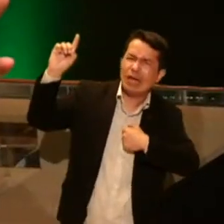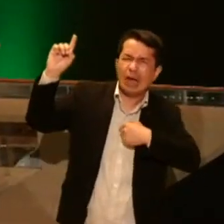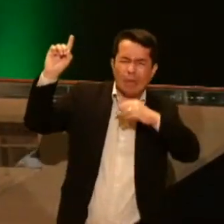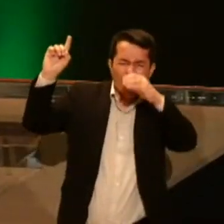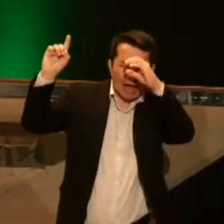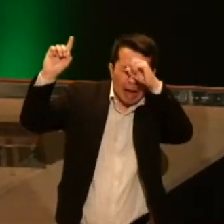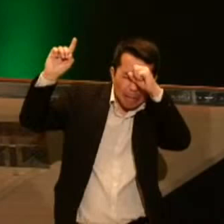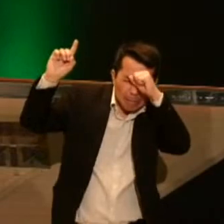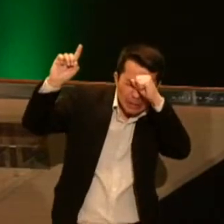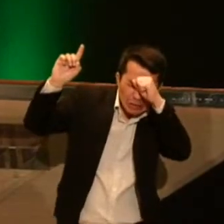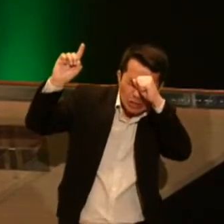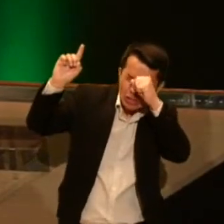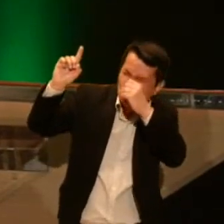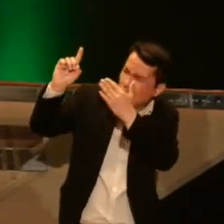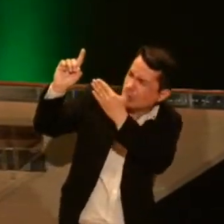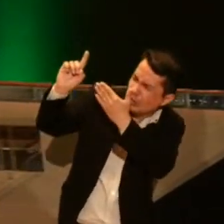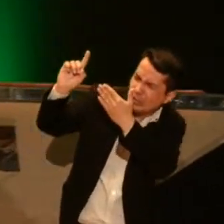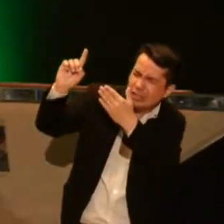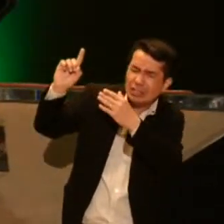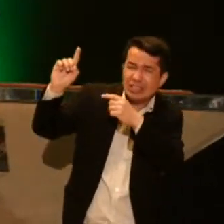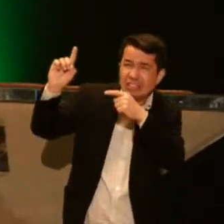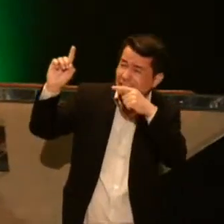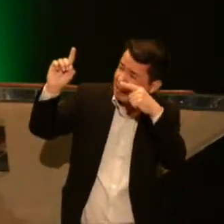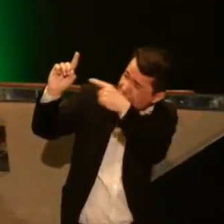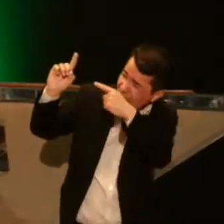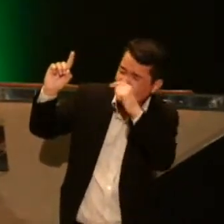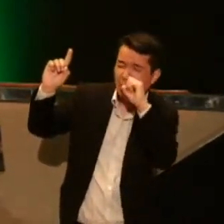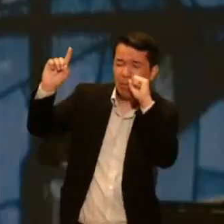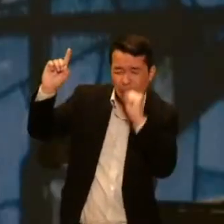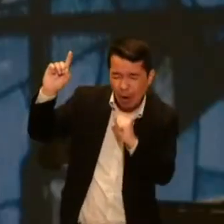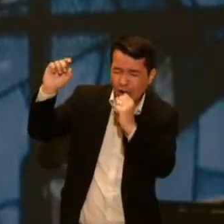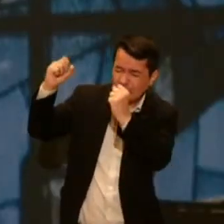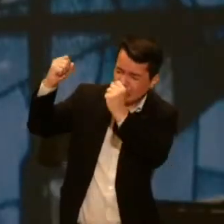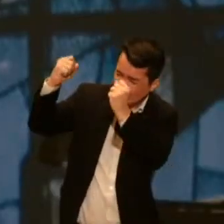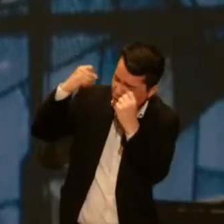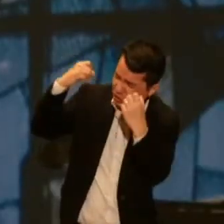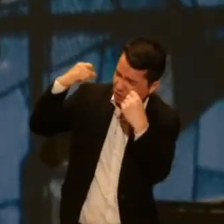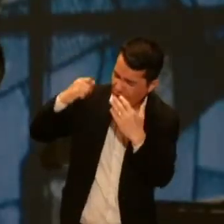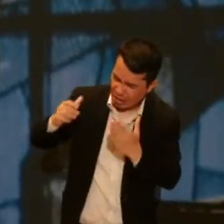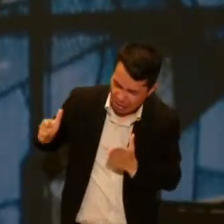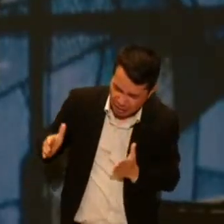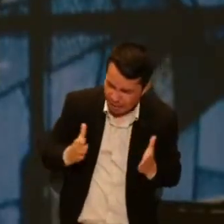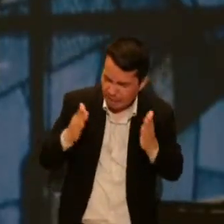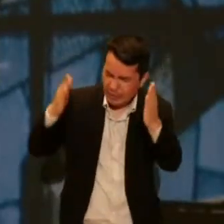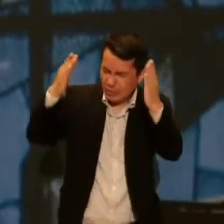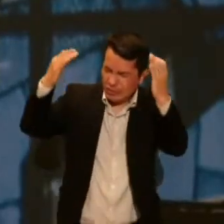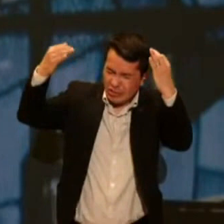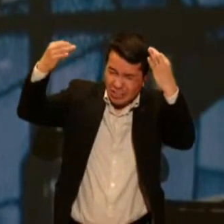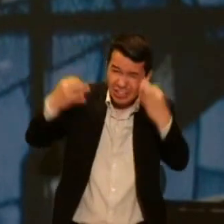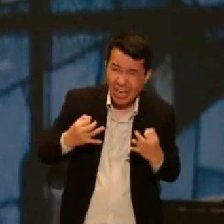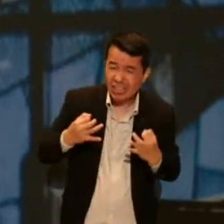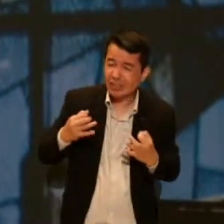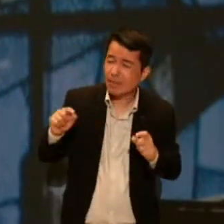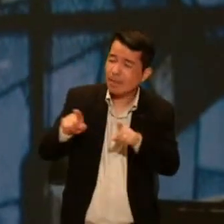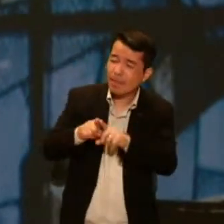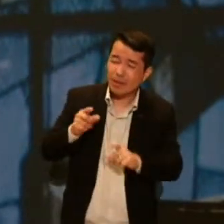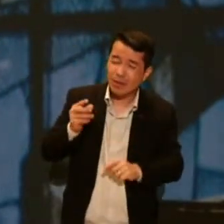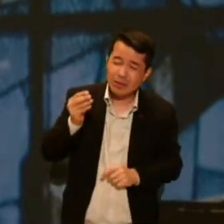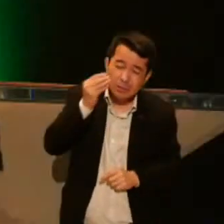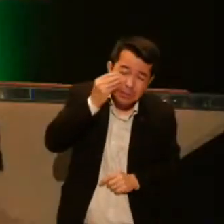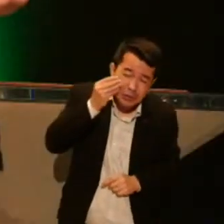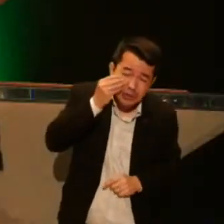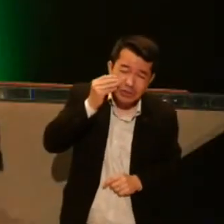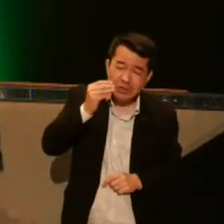aprendi, e se o Senhor pode me ensinar o teu caminho, então, e se o que eu vivo não é o